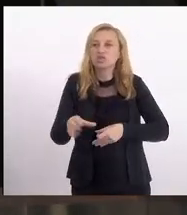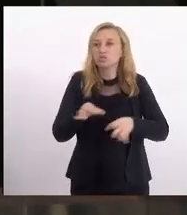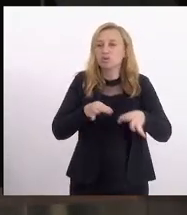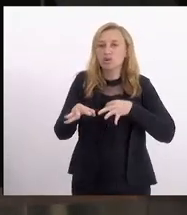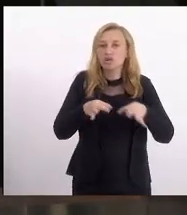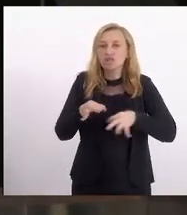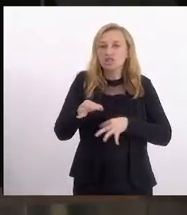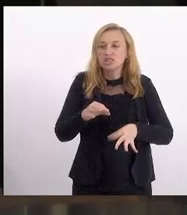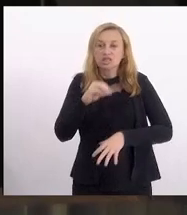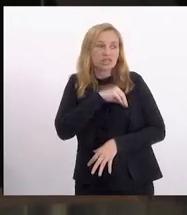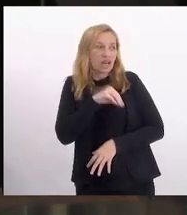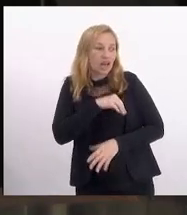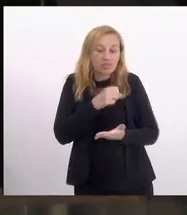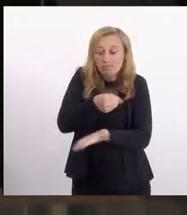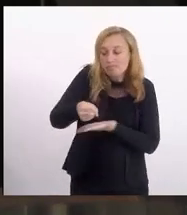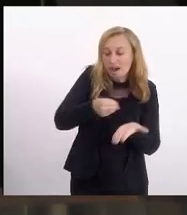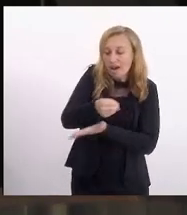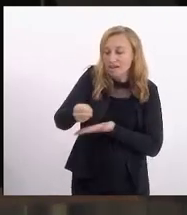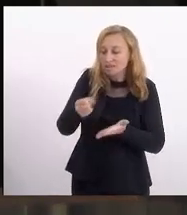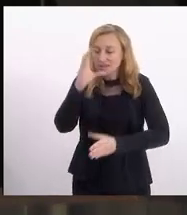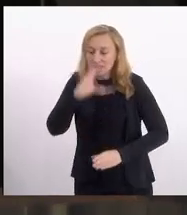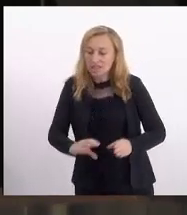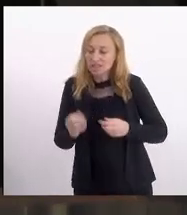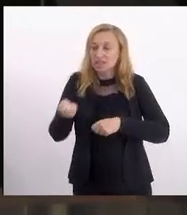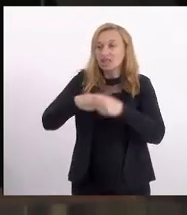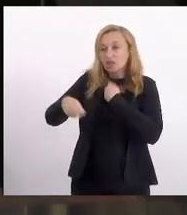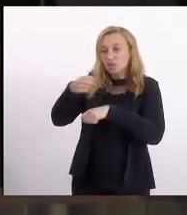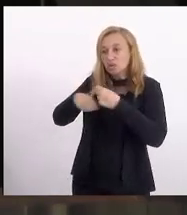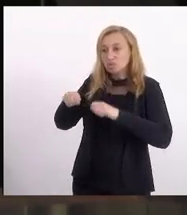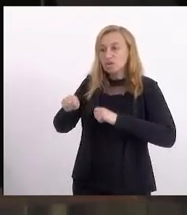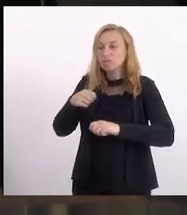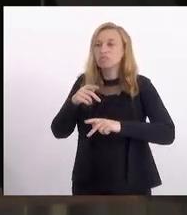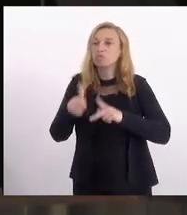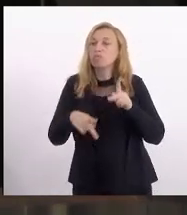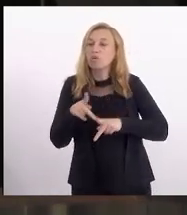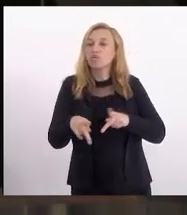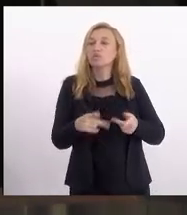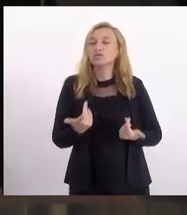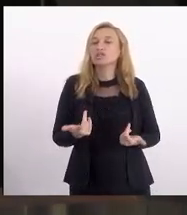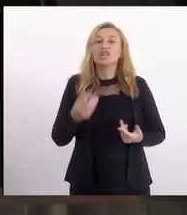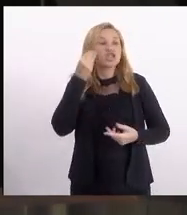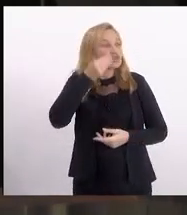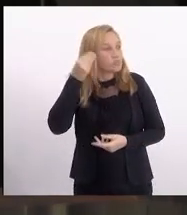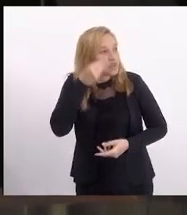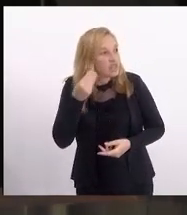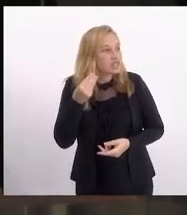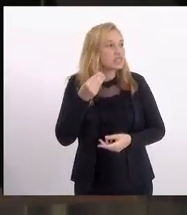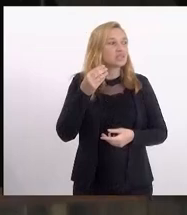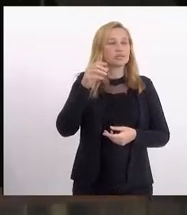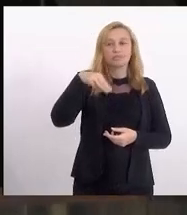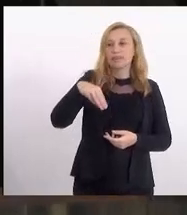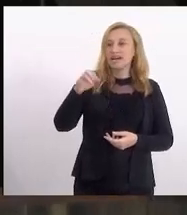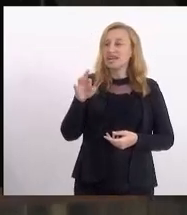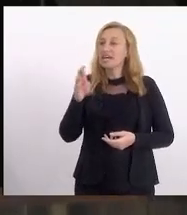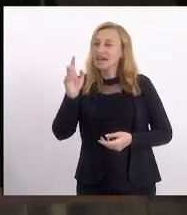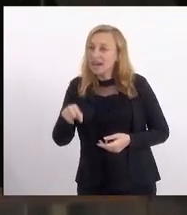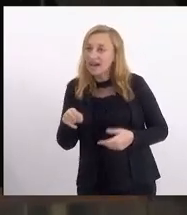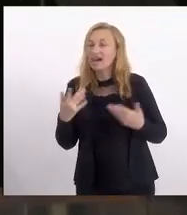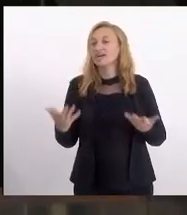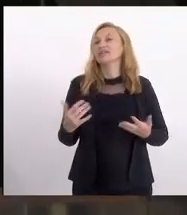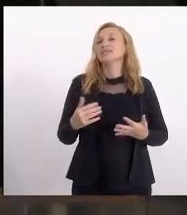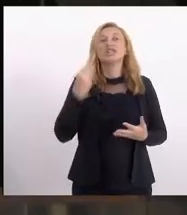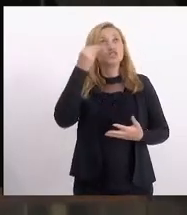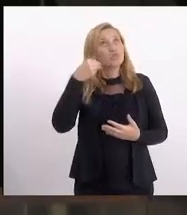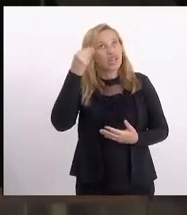de renda básica cidadã, que dialoga com a economia popular, a experiência de Maricá com a moeda social Mumbuca,